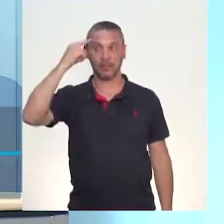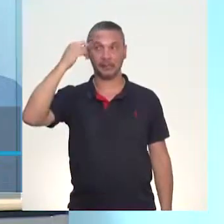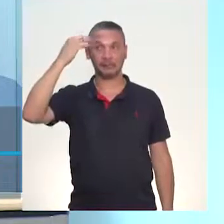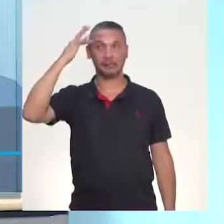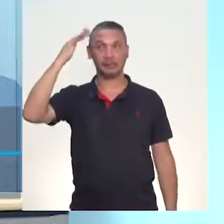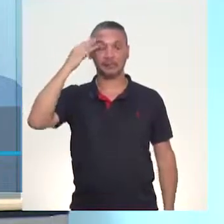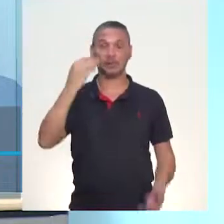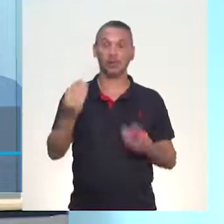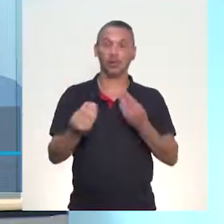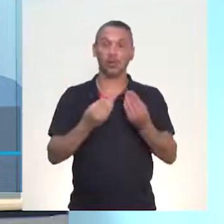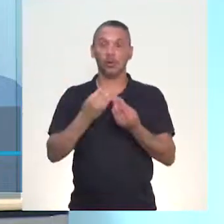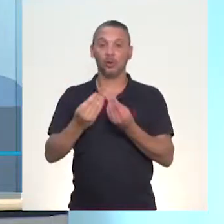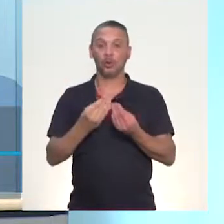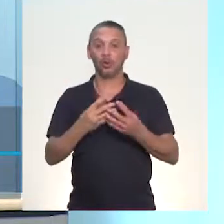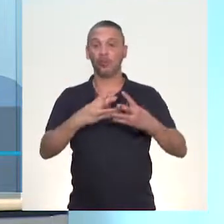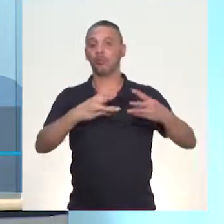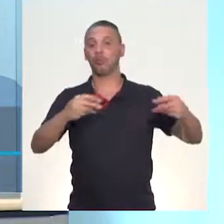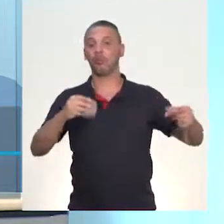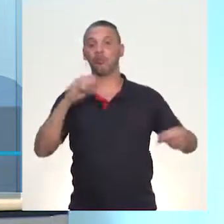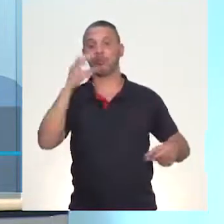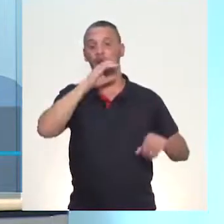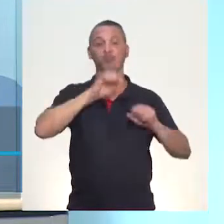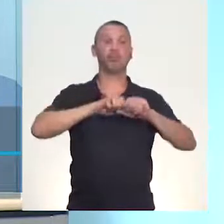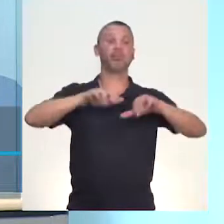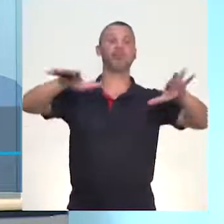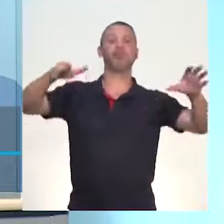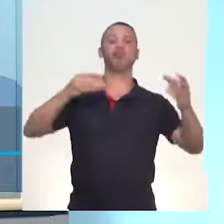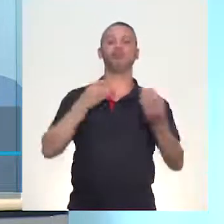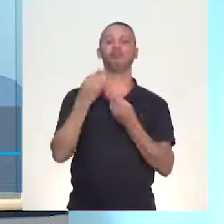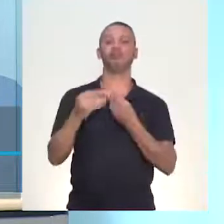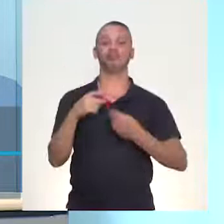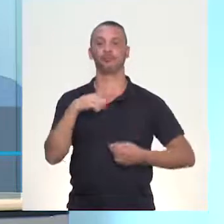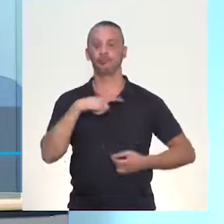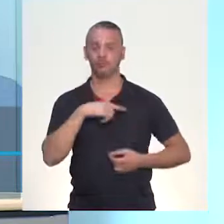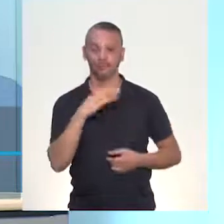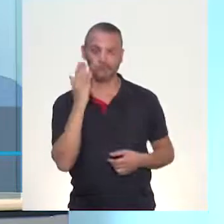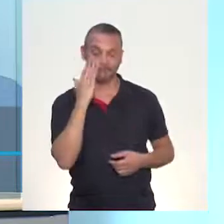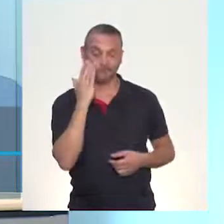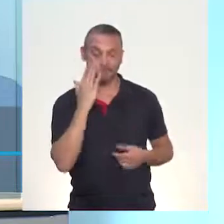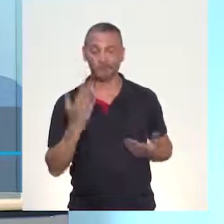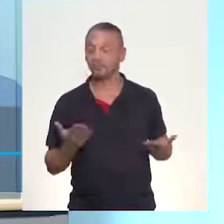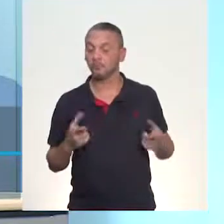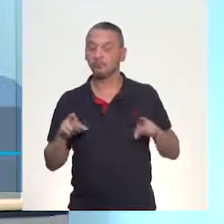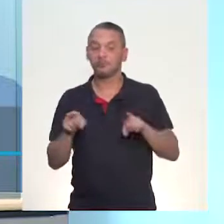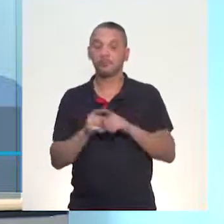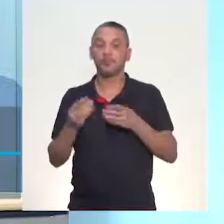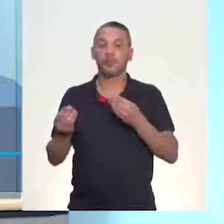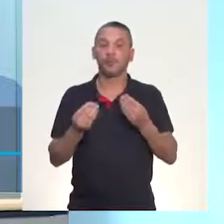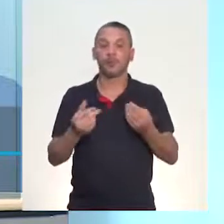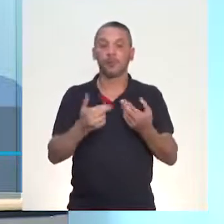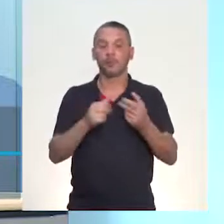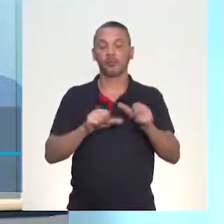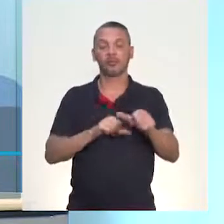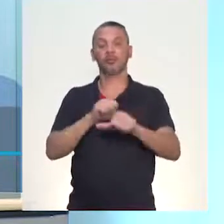se dissipa, enfim, o calor, como que o calor ele pode se